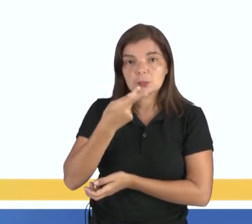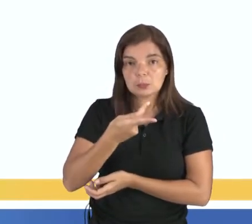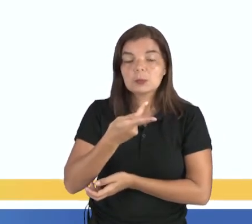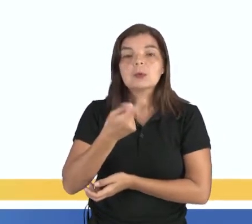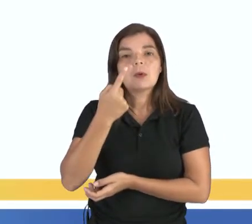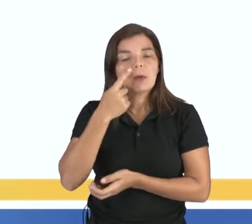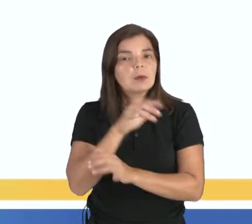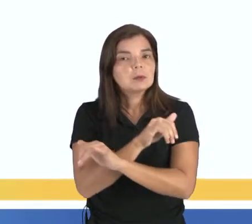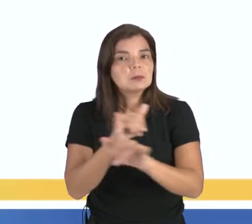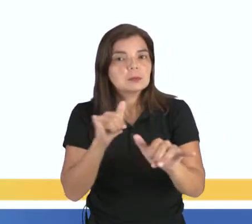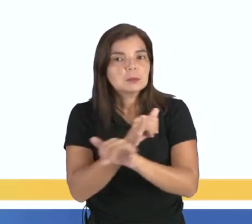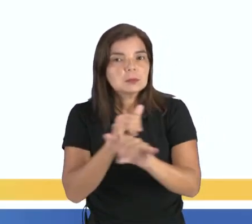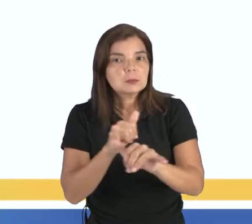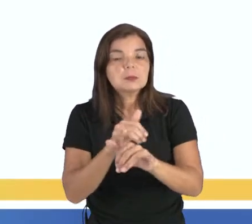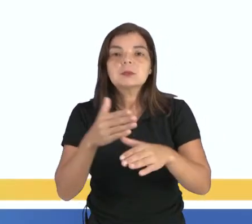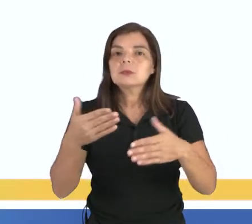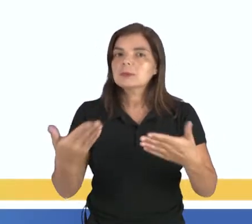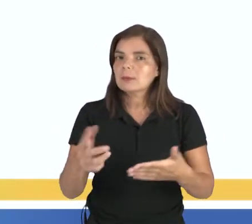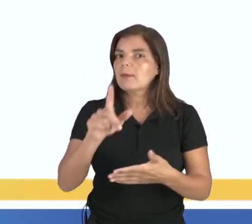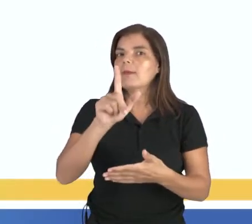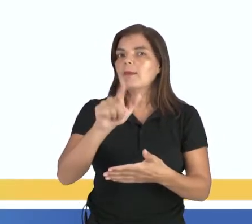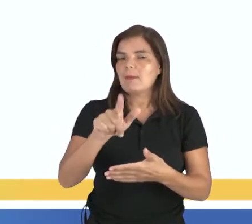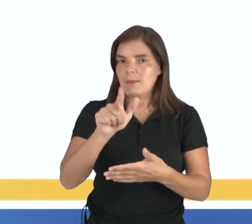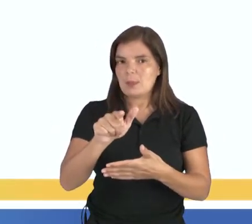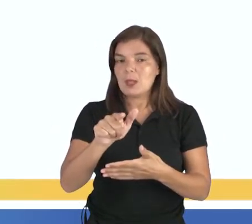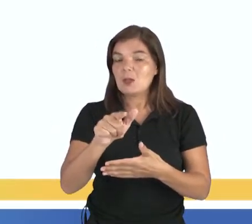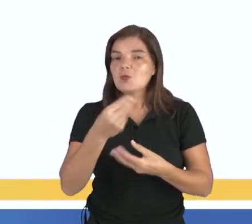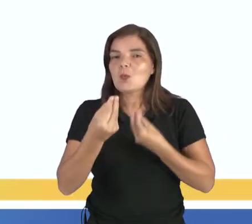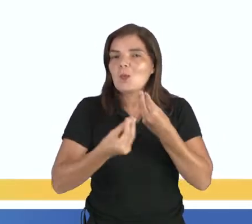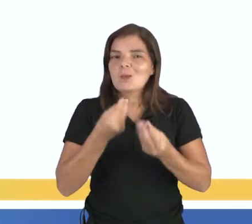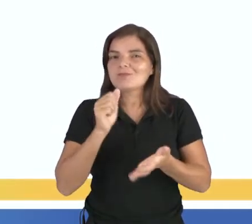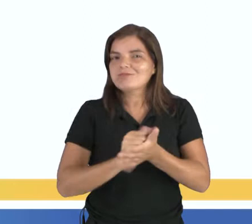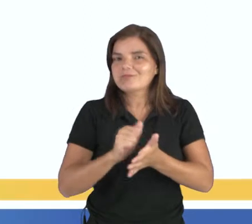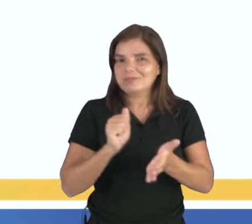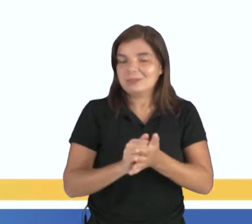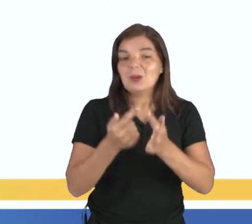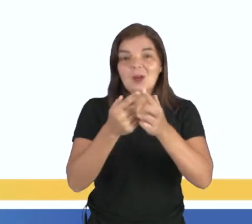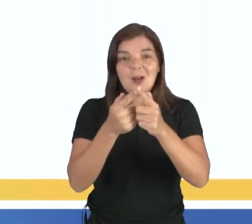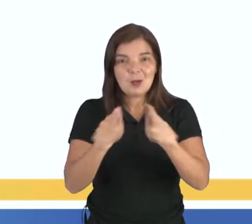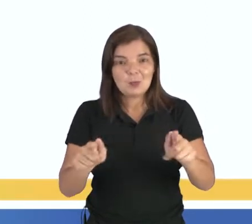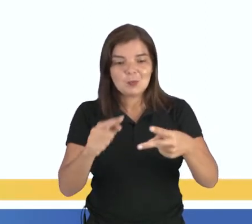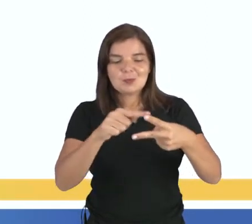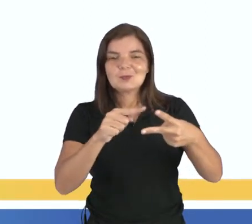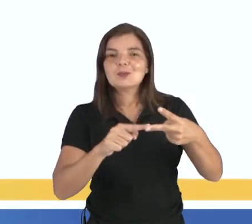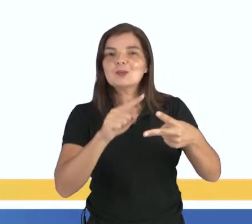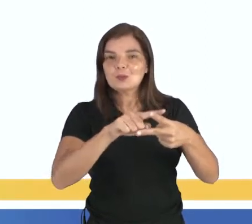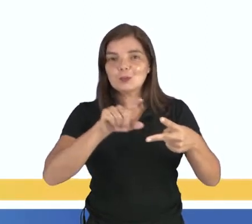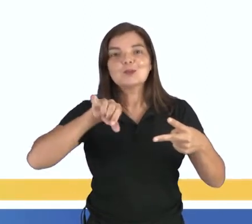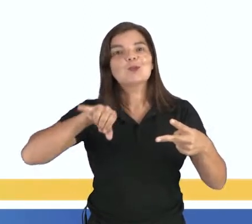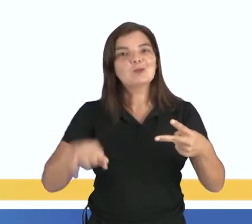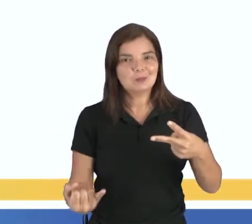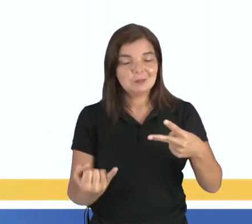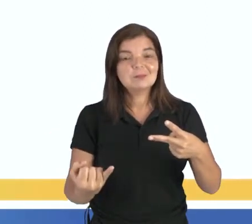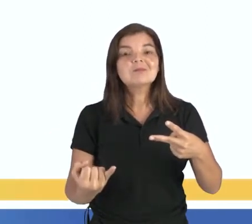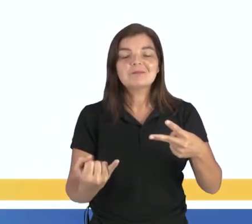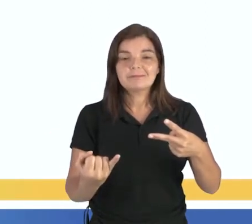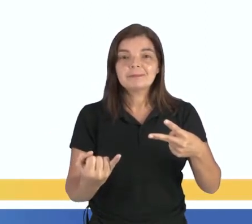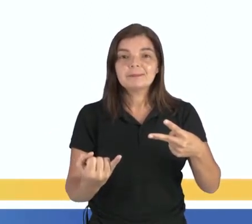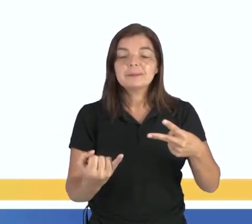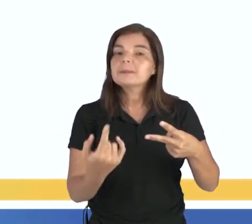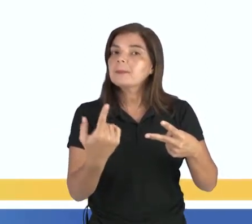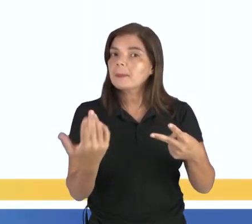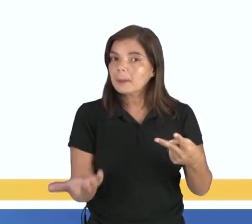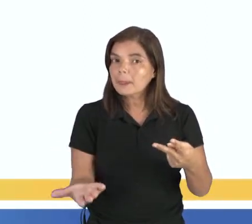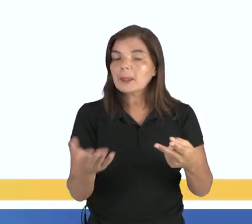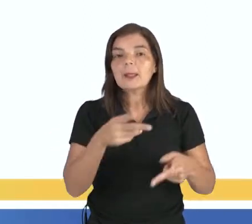A informação. Então, é uma questão de estilismo. A gramática nos dá essas 2 formas, nos permite essas 2 formas.